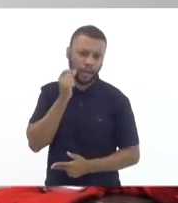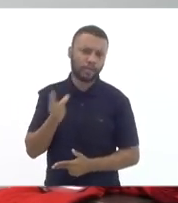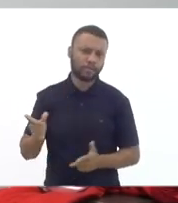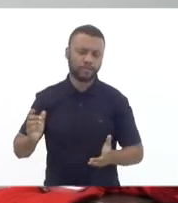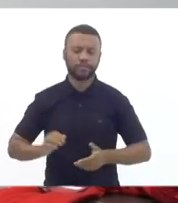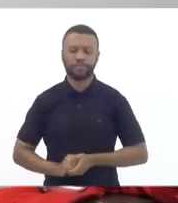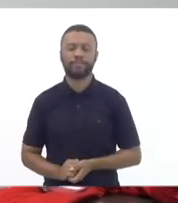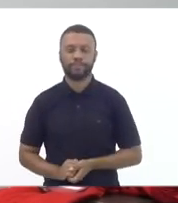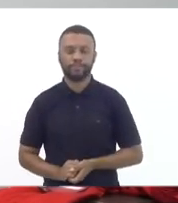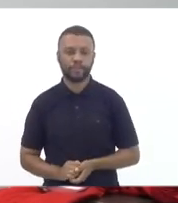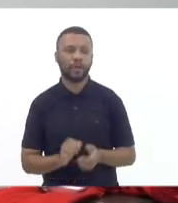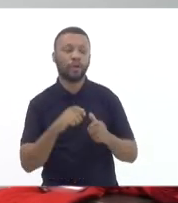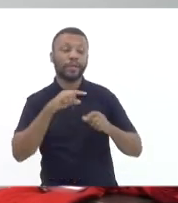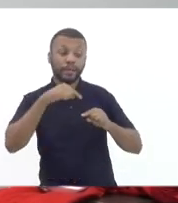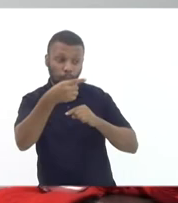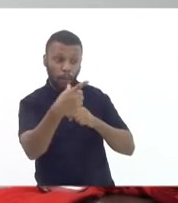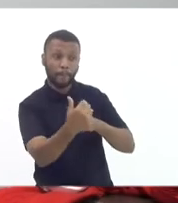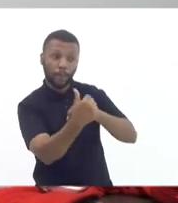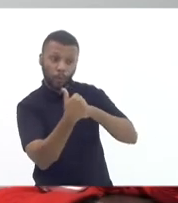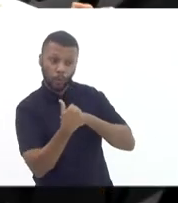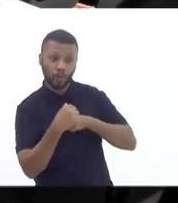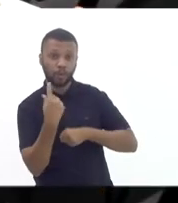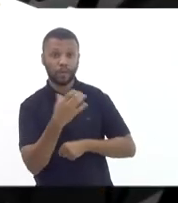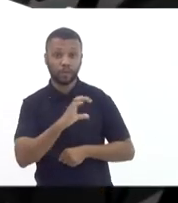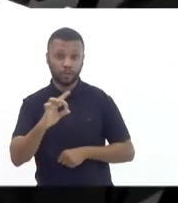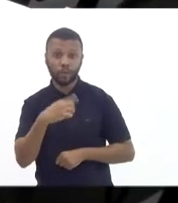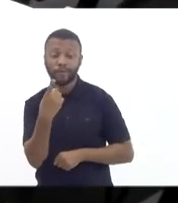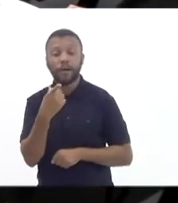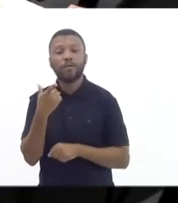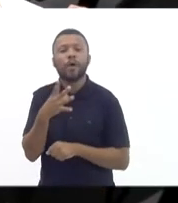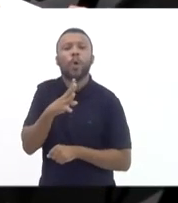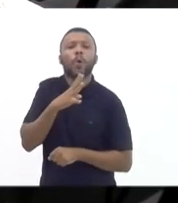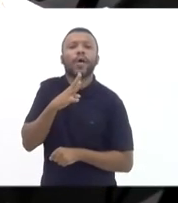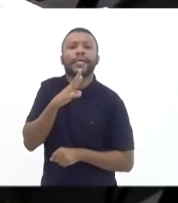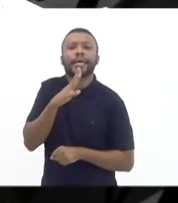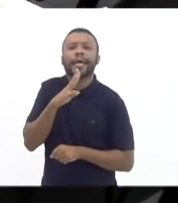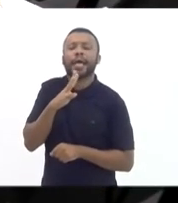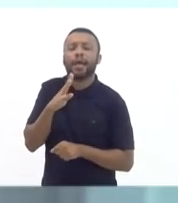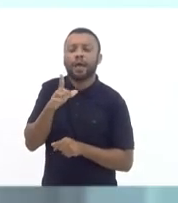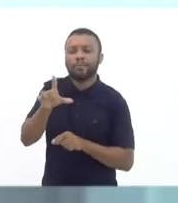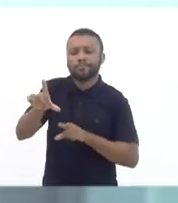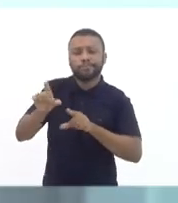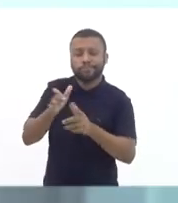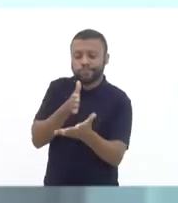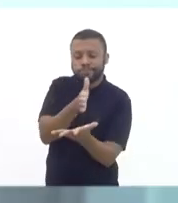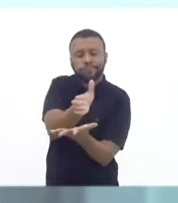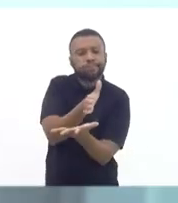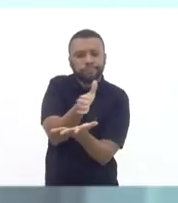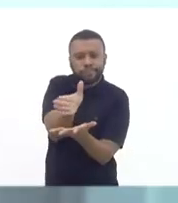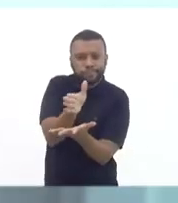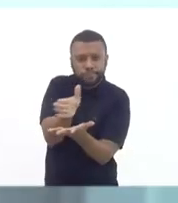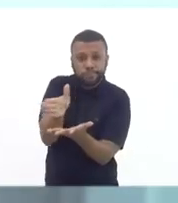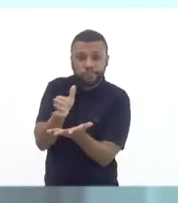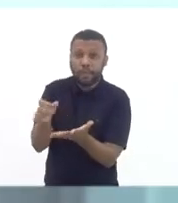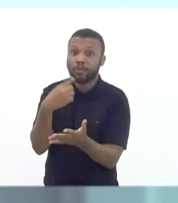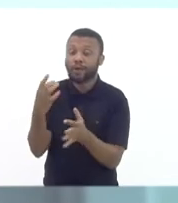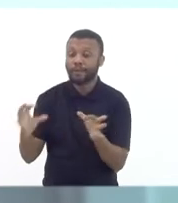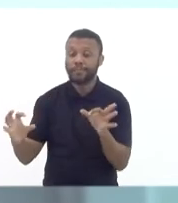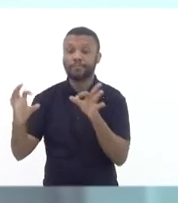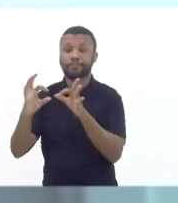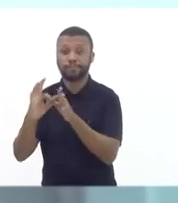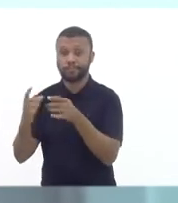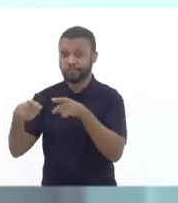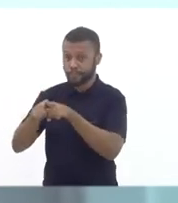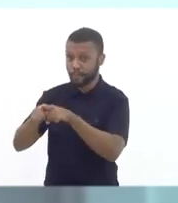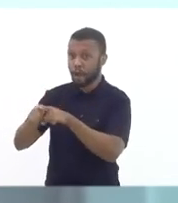Então, procura a gente na coordenadoria. A gente vai lá conhecer as alternativas que tem de rota e a gente vai conversar com a Secretaria de Trânsito. Eu não tenho